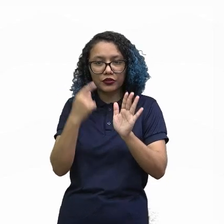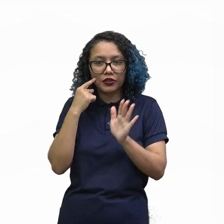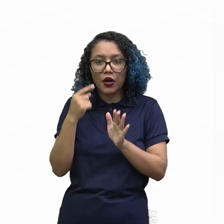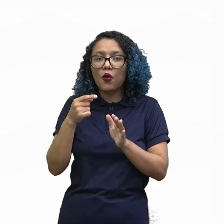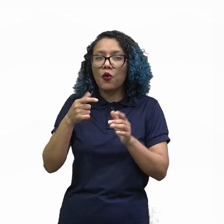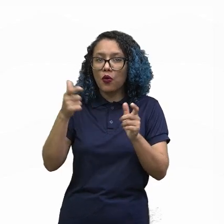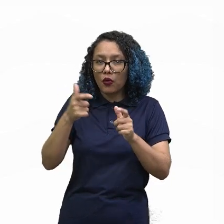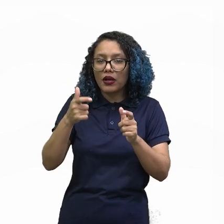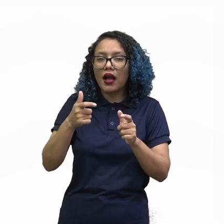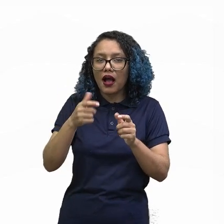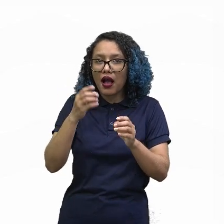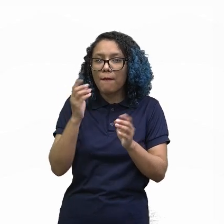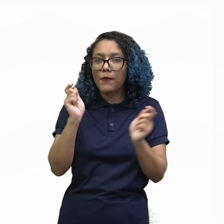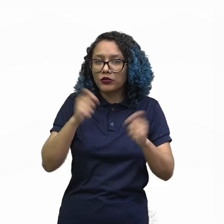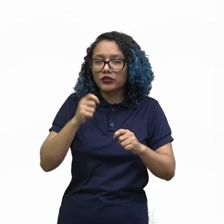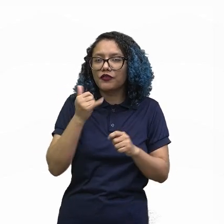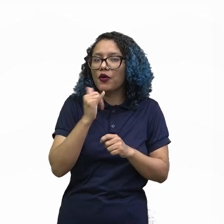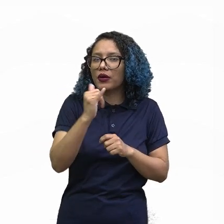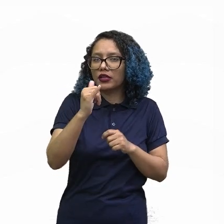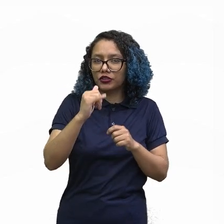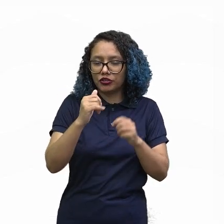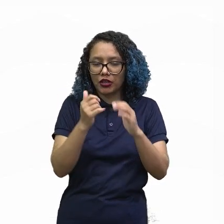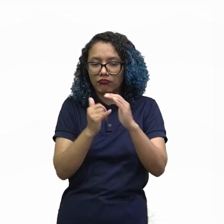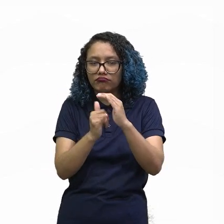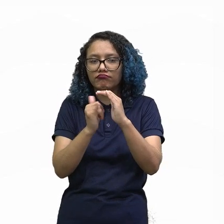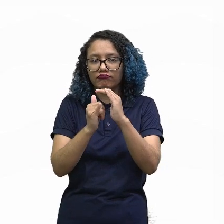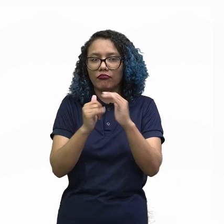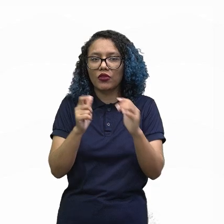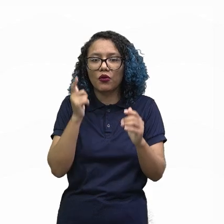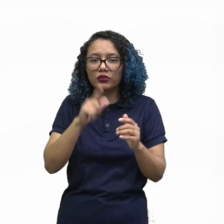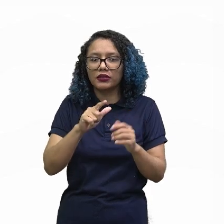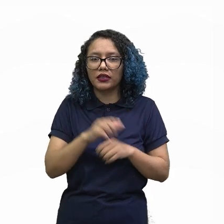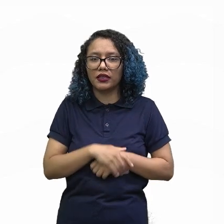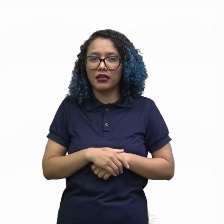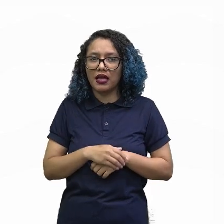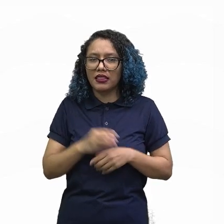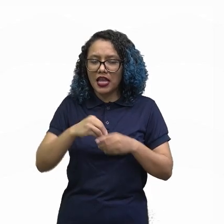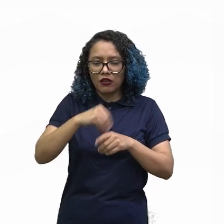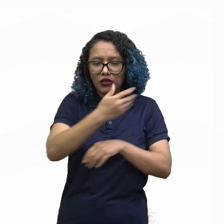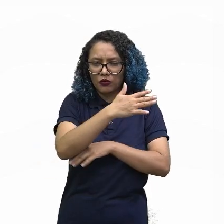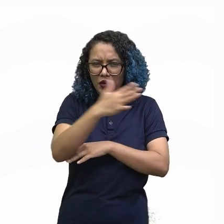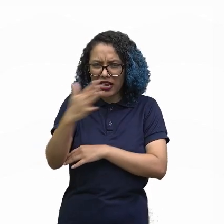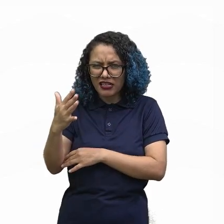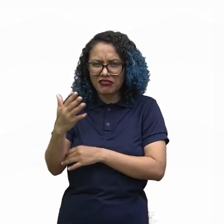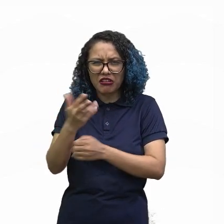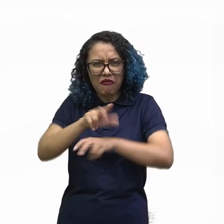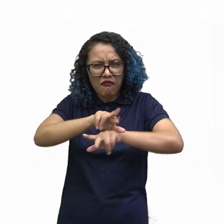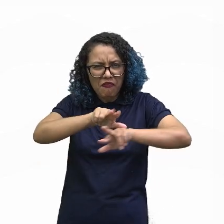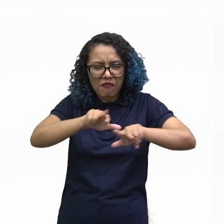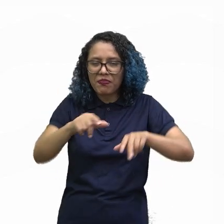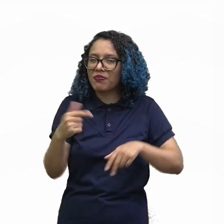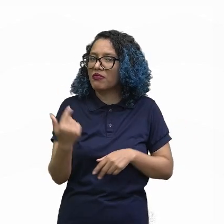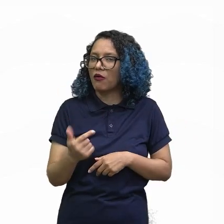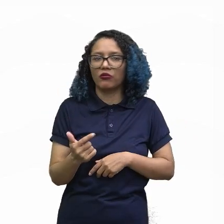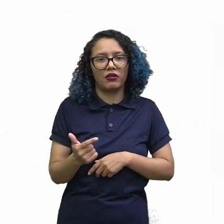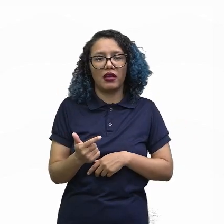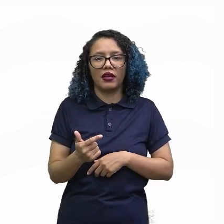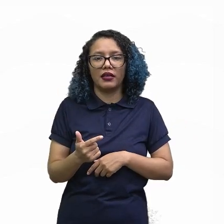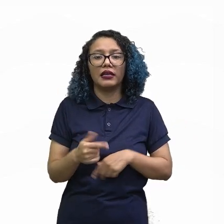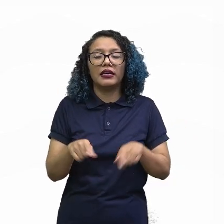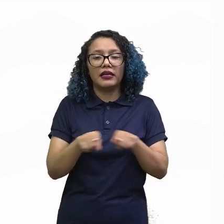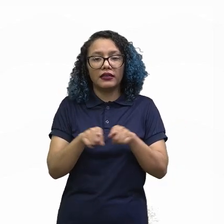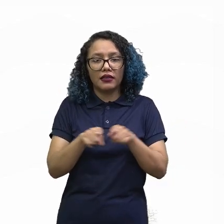né, para a energia nuclear, ele não é encontrado em abundância na natureza, né? E a sua formação